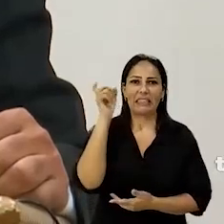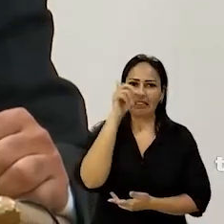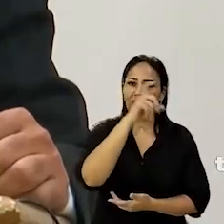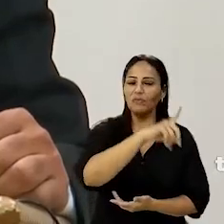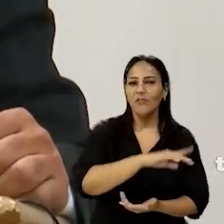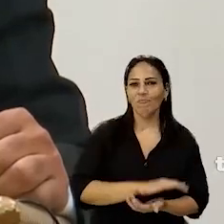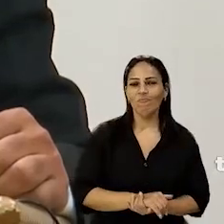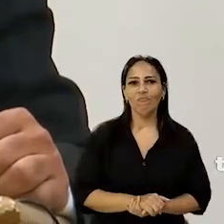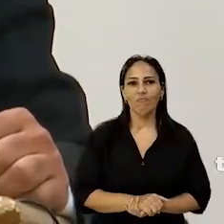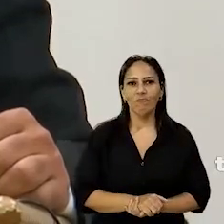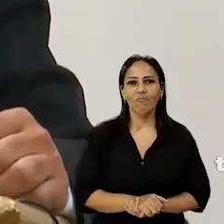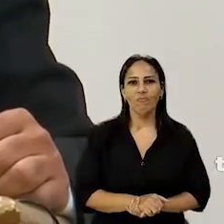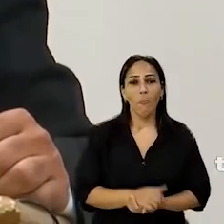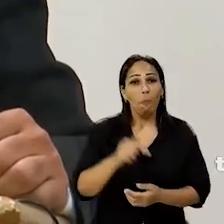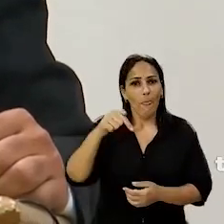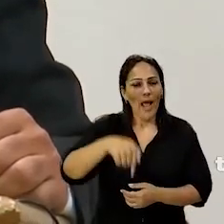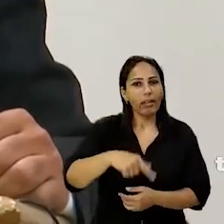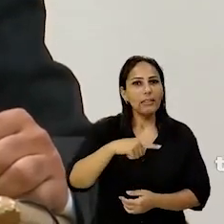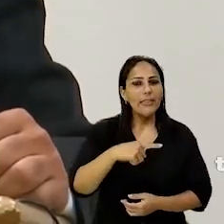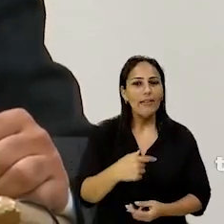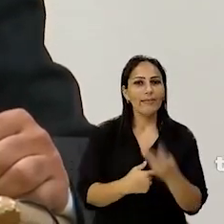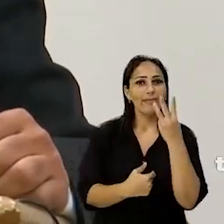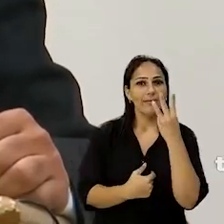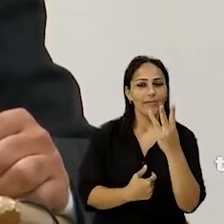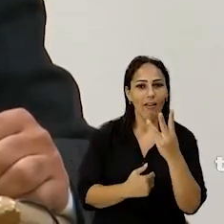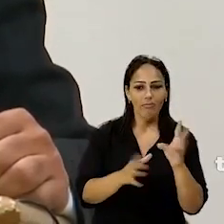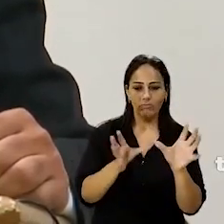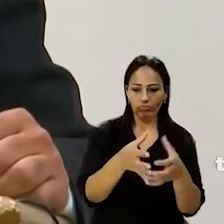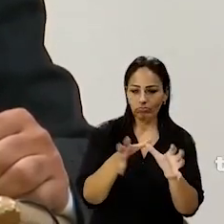hipocrisia. Aqui tem 3 sistemas,